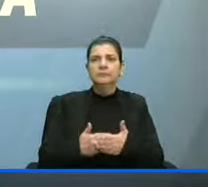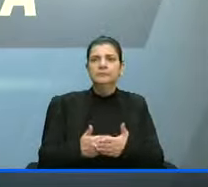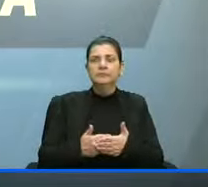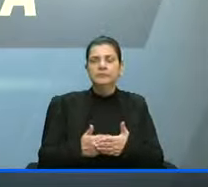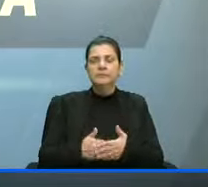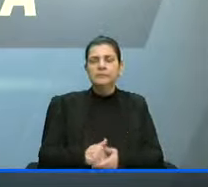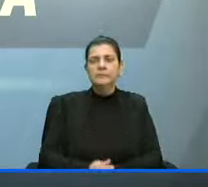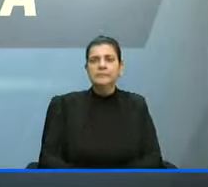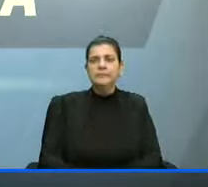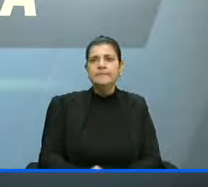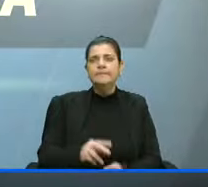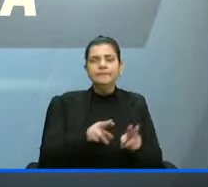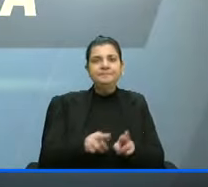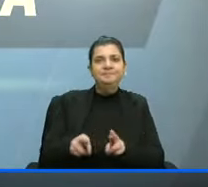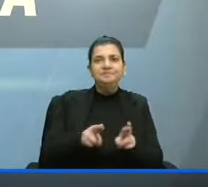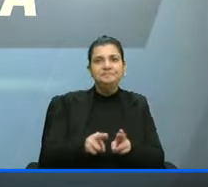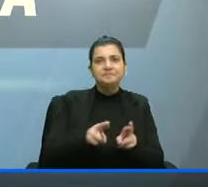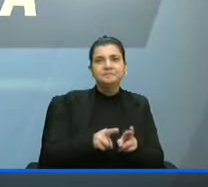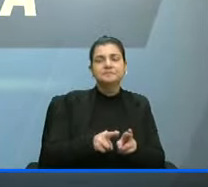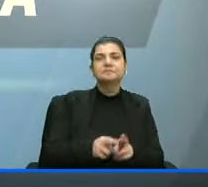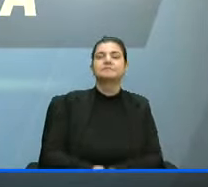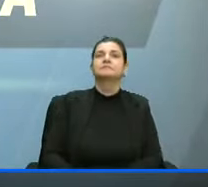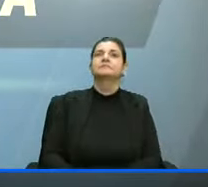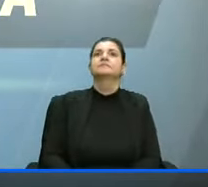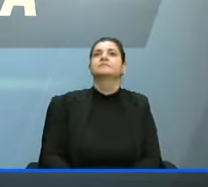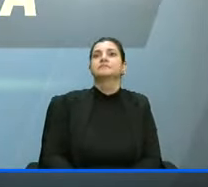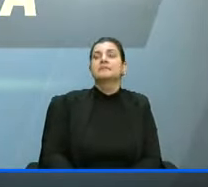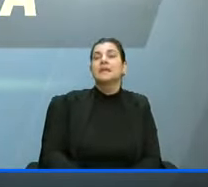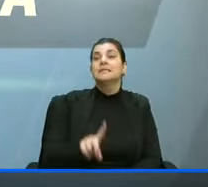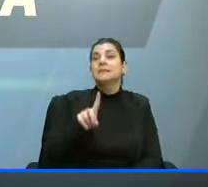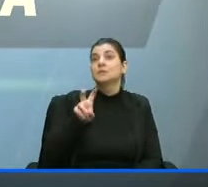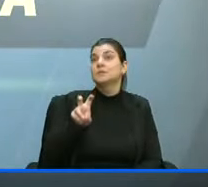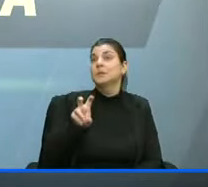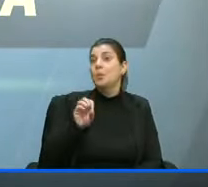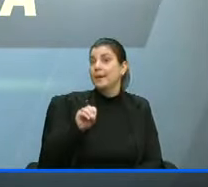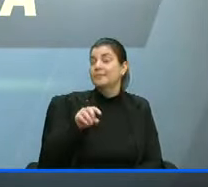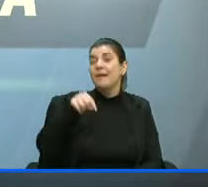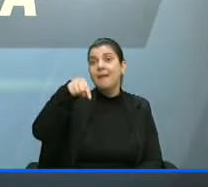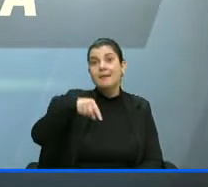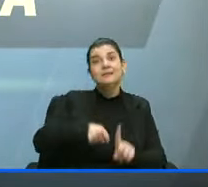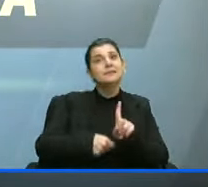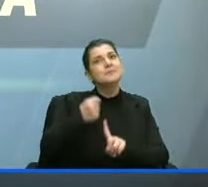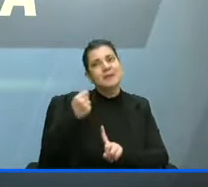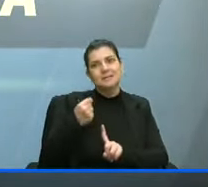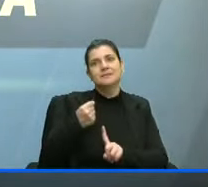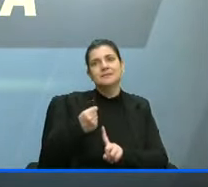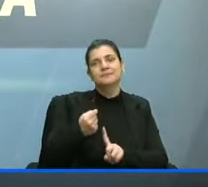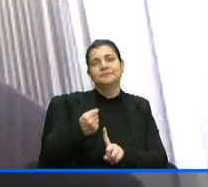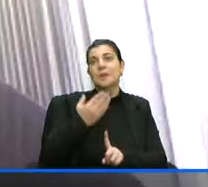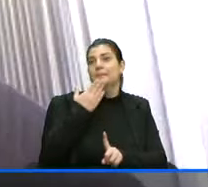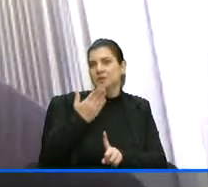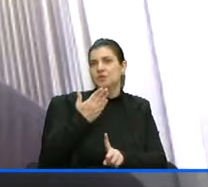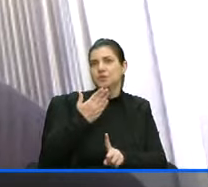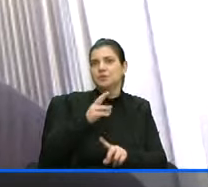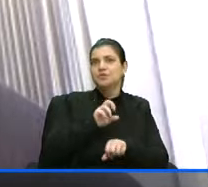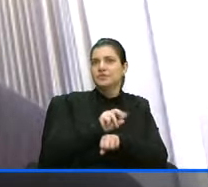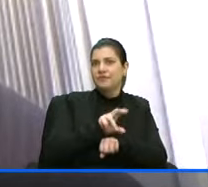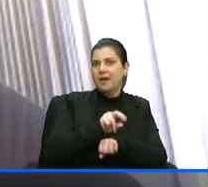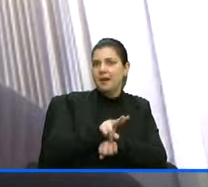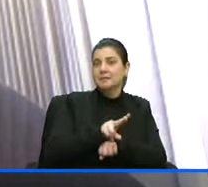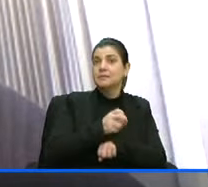regiões, do CT1 ao 10. Foram 150 esse mês só de solicitações de vaga. E